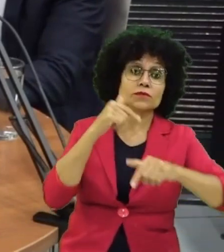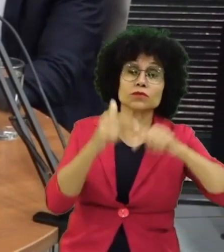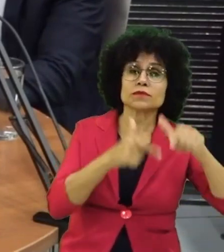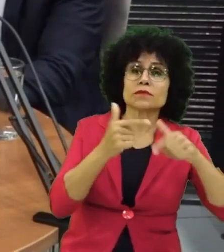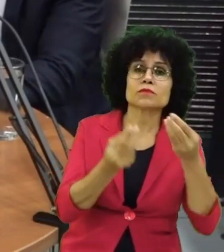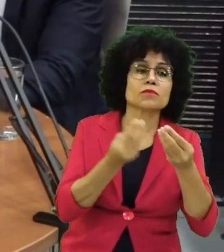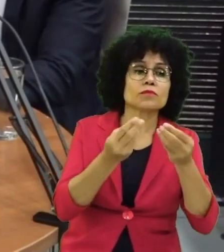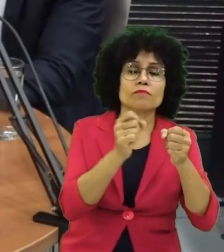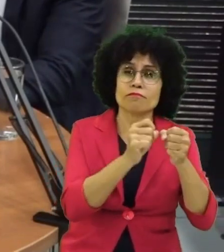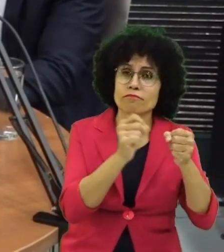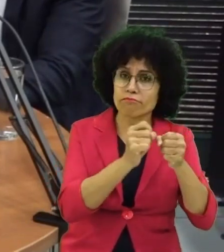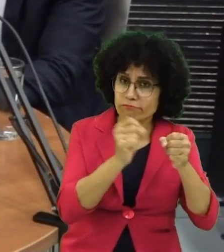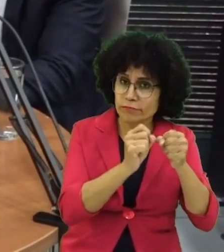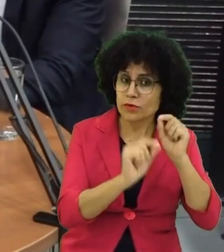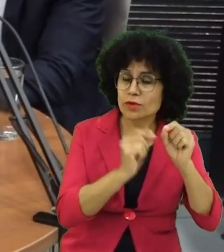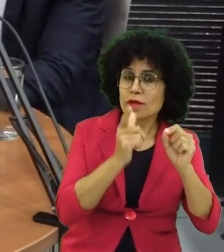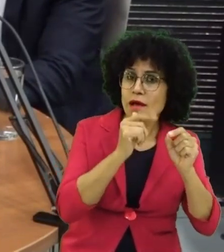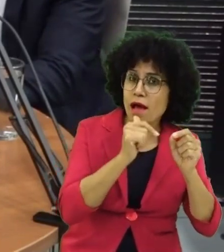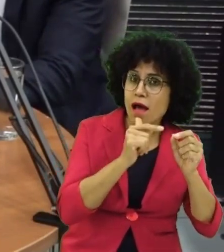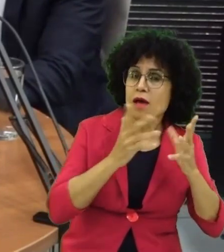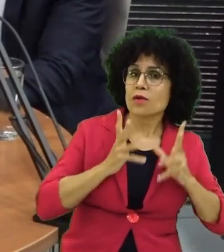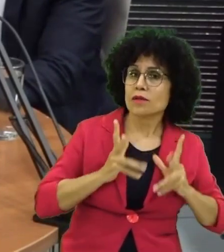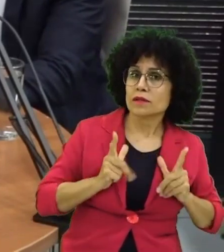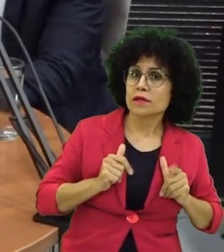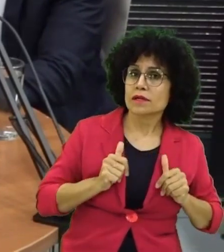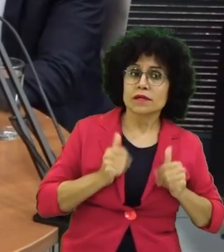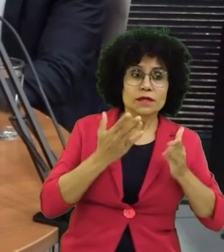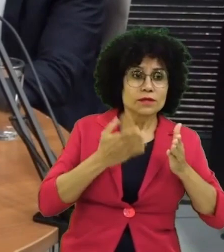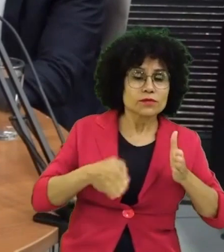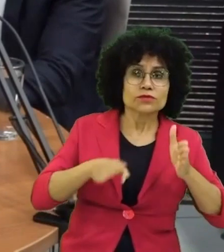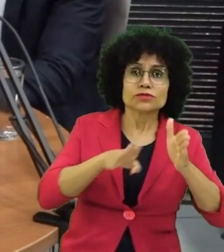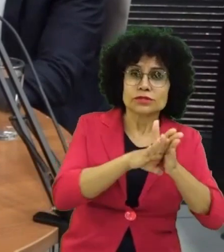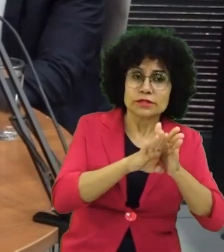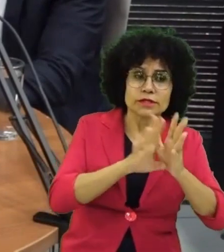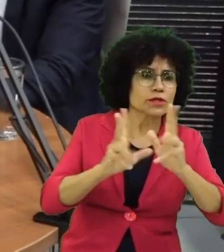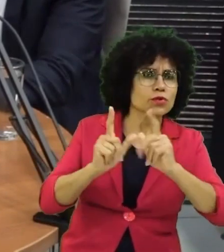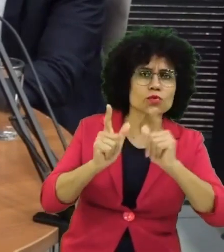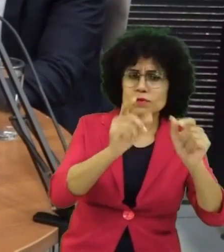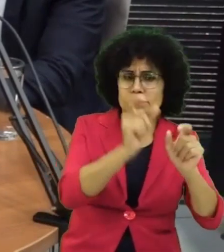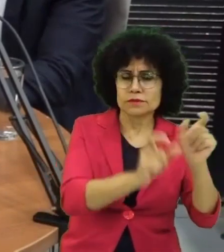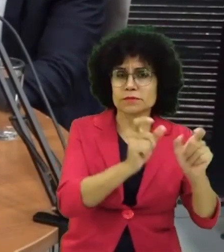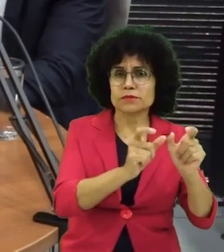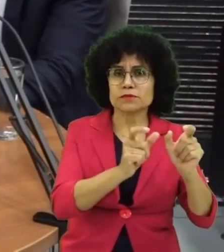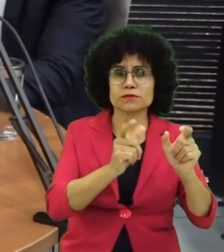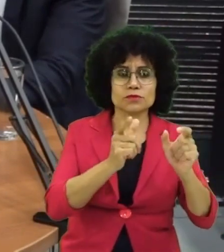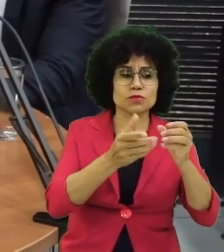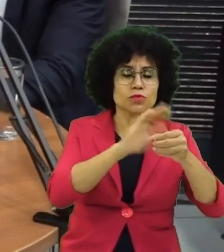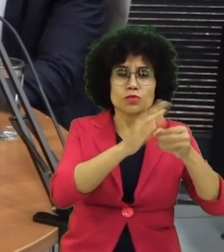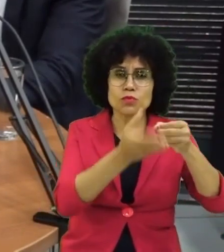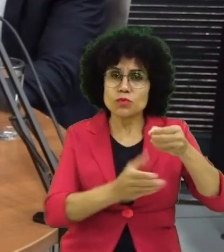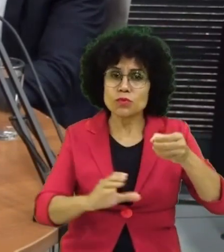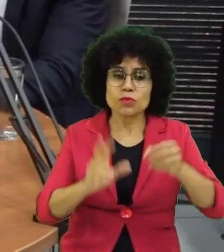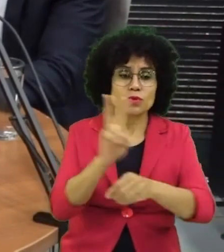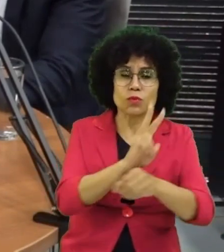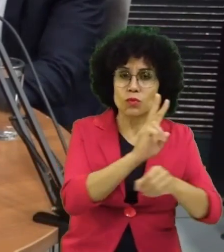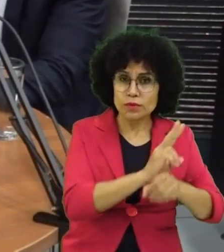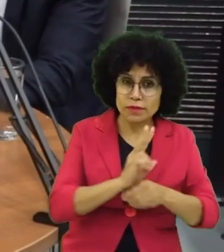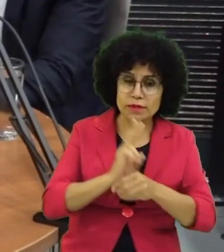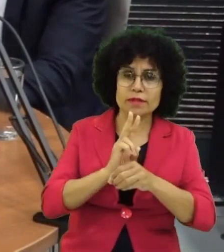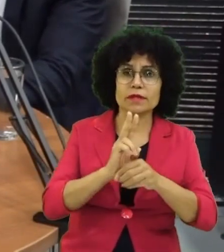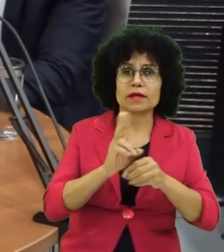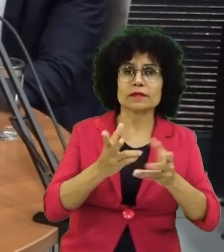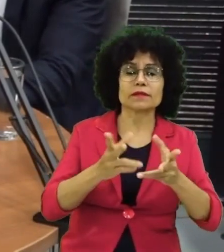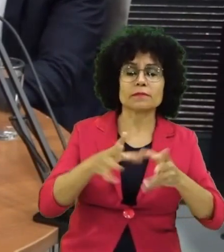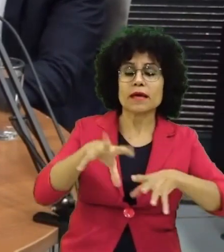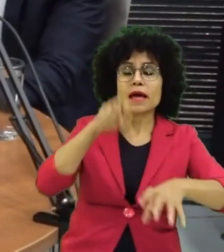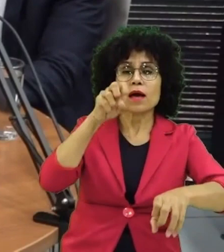ações a serem feitas para que a água tratada chegue a todos, o esgoto seja coletado e tratado, a coleta do lixo seja feita, né, dos